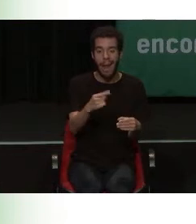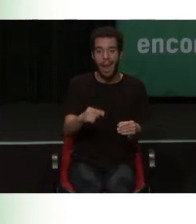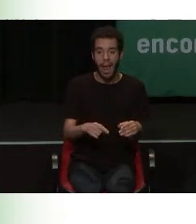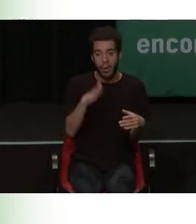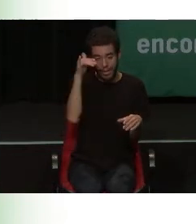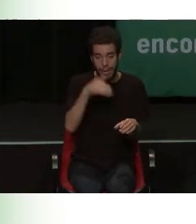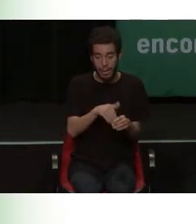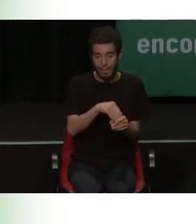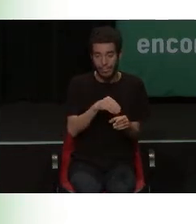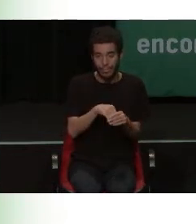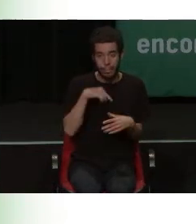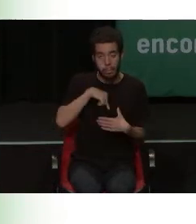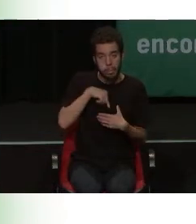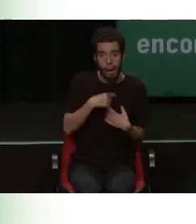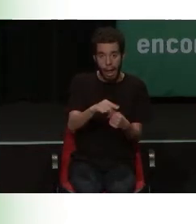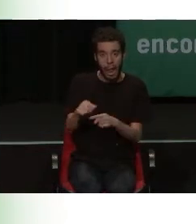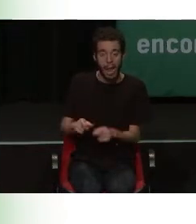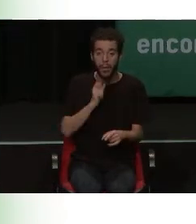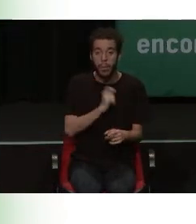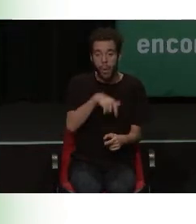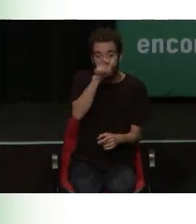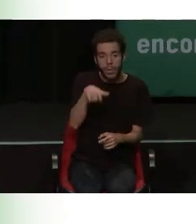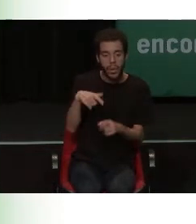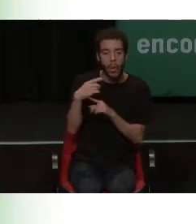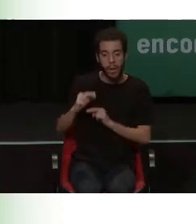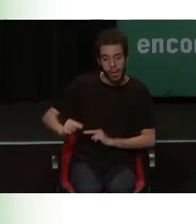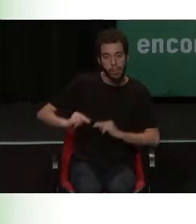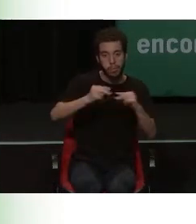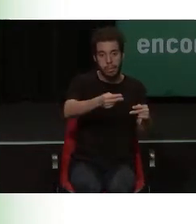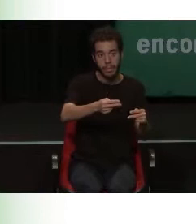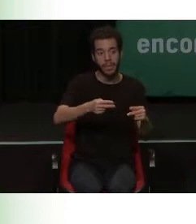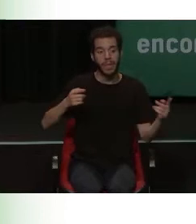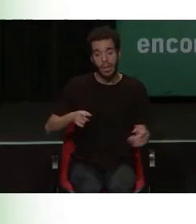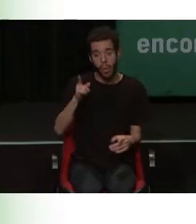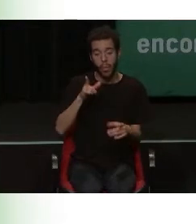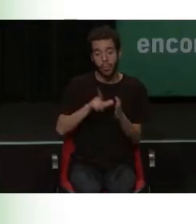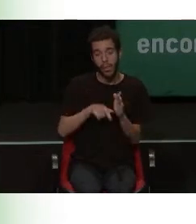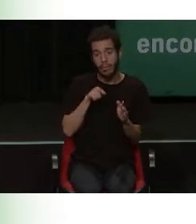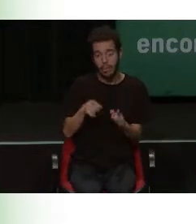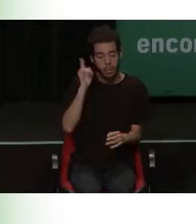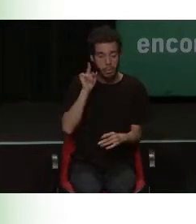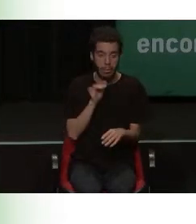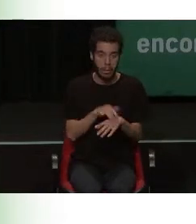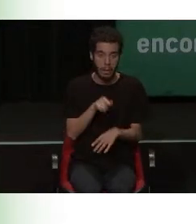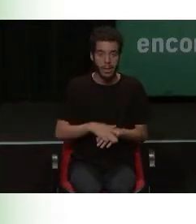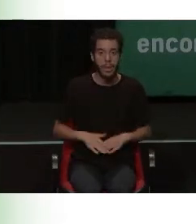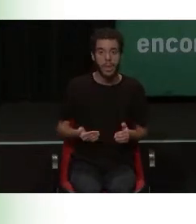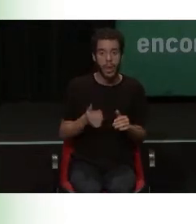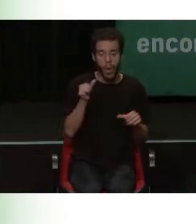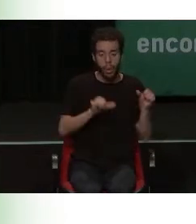resistentes que podem ser transmitidas ao homem e, portanto, foi importante. O nosso laboratório, a